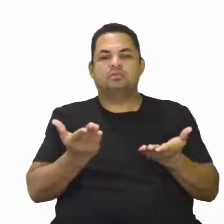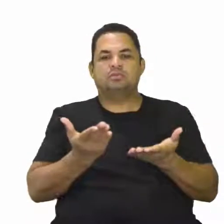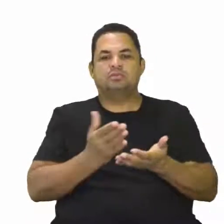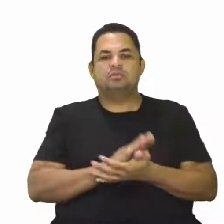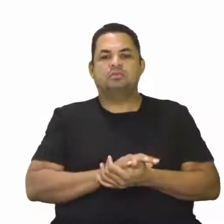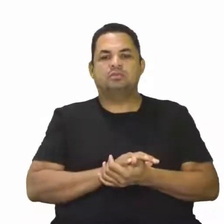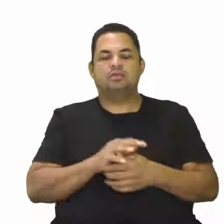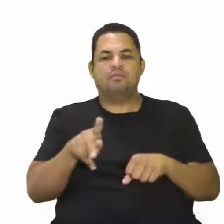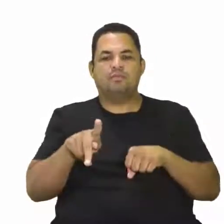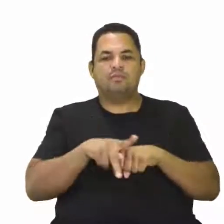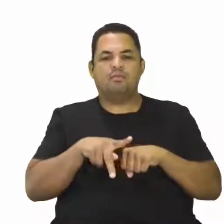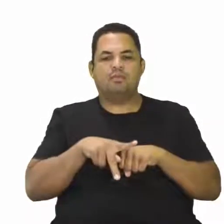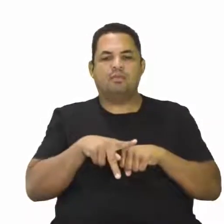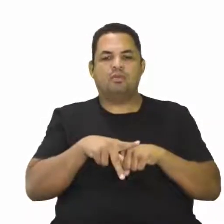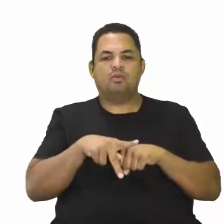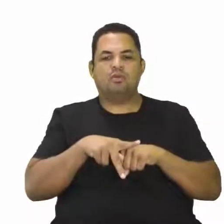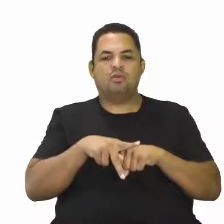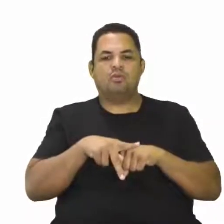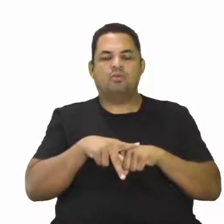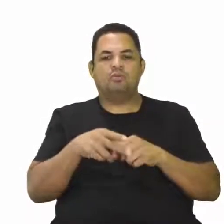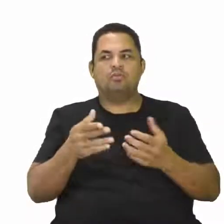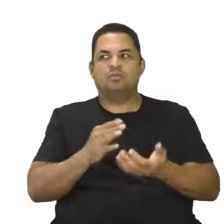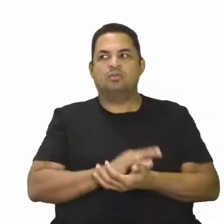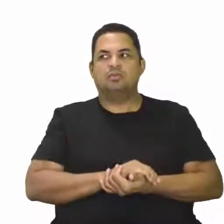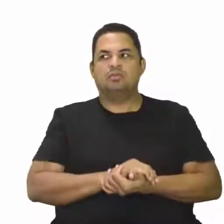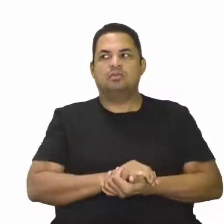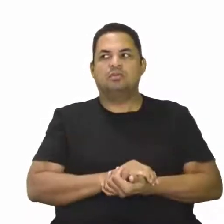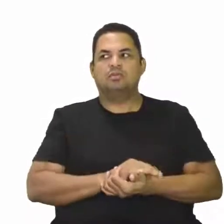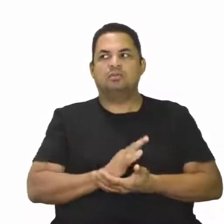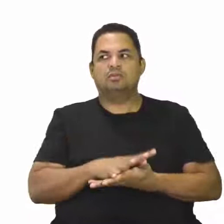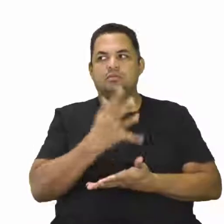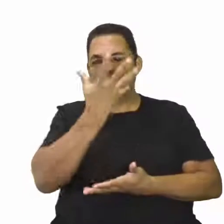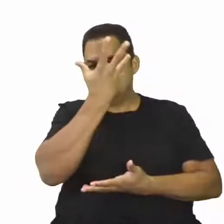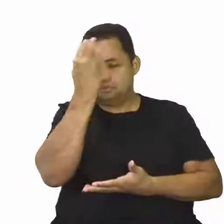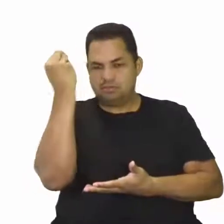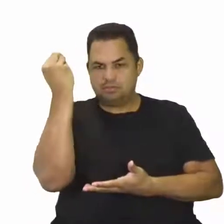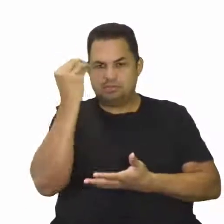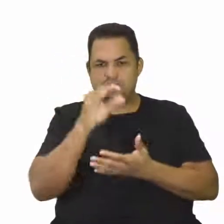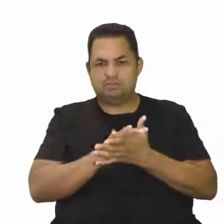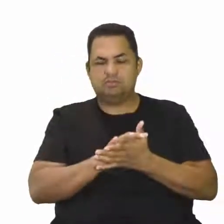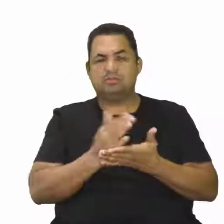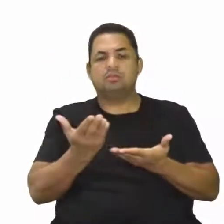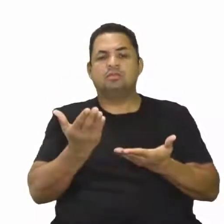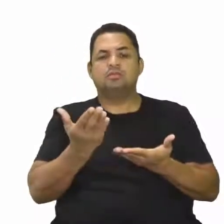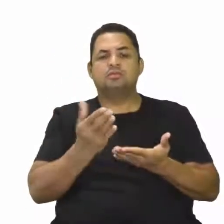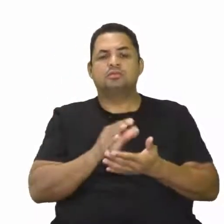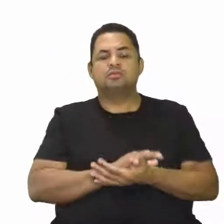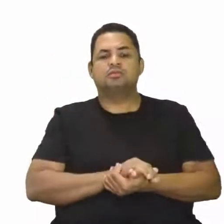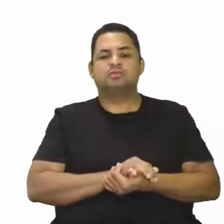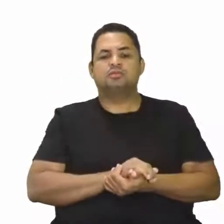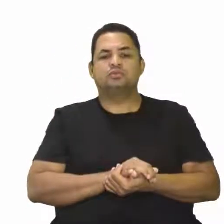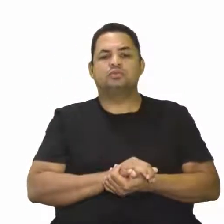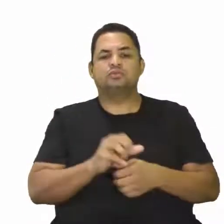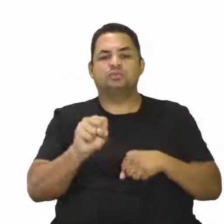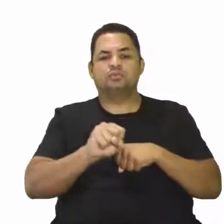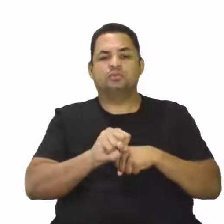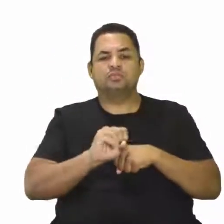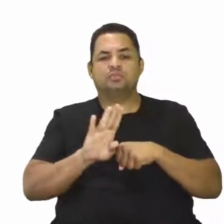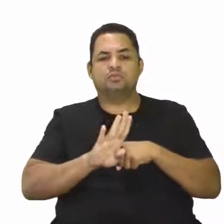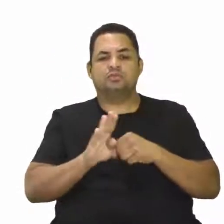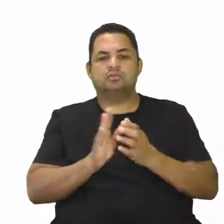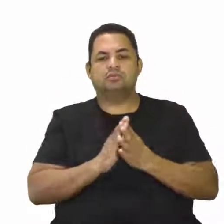como pronomes indefinidos. Então não esqueçam que o substantivo é uma classe de palavras